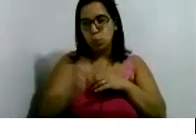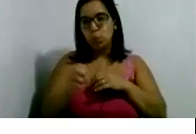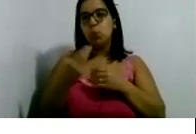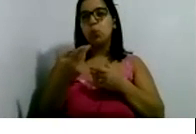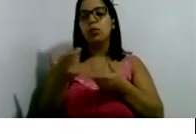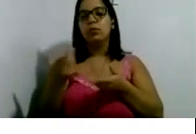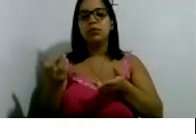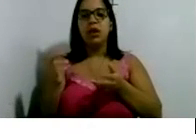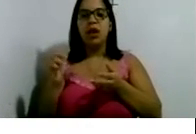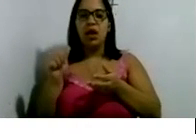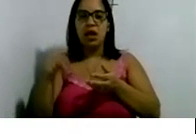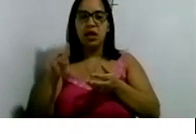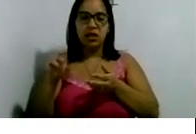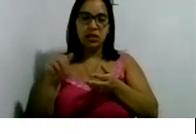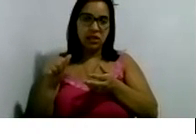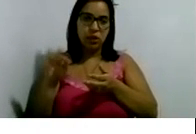notocorda, entre outros.